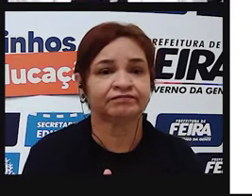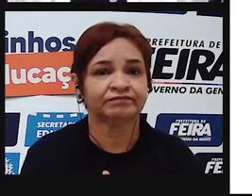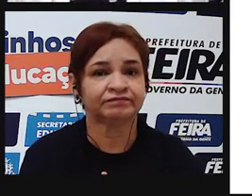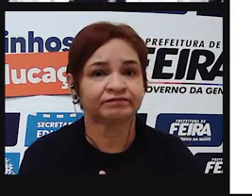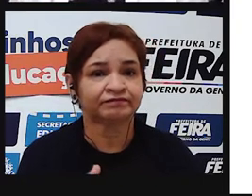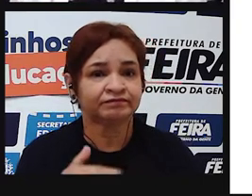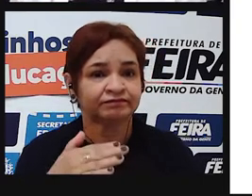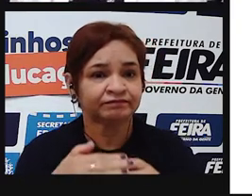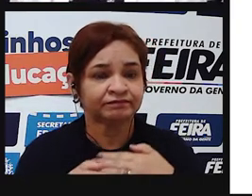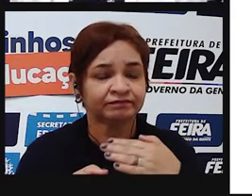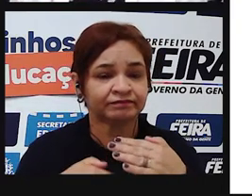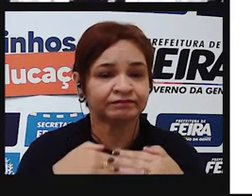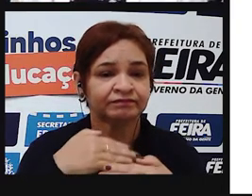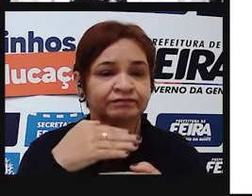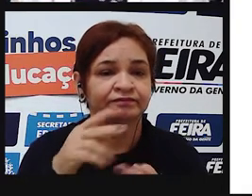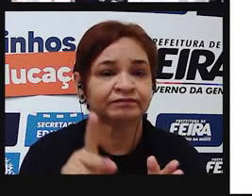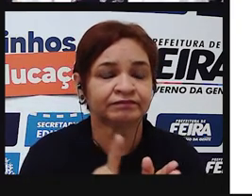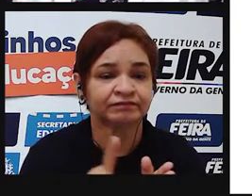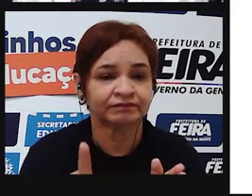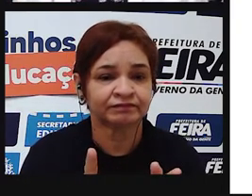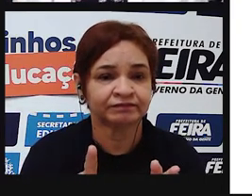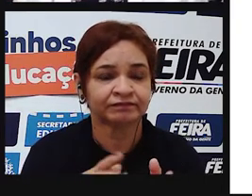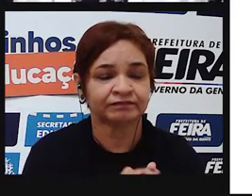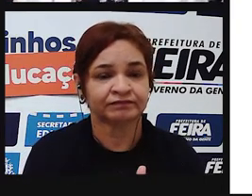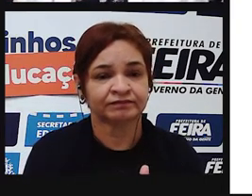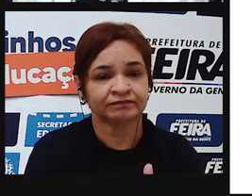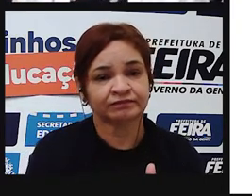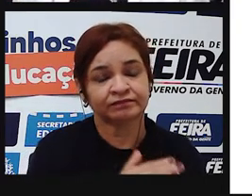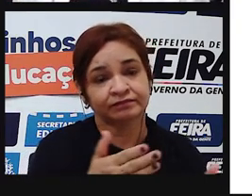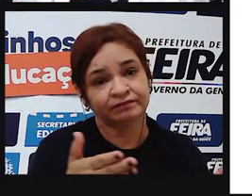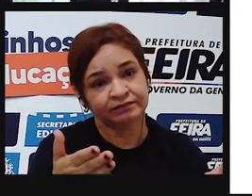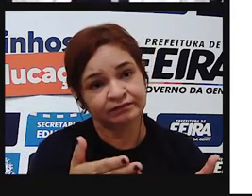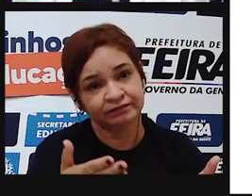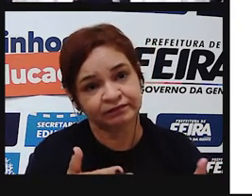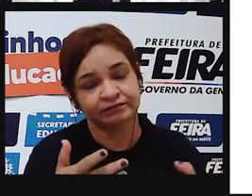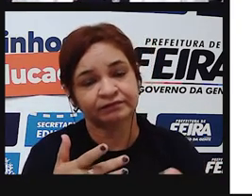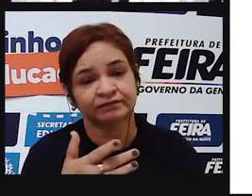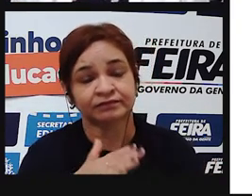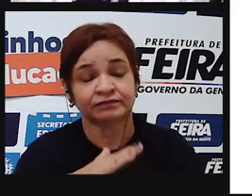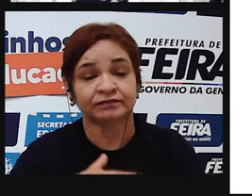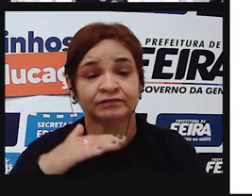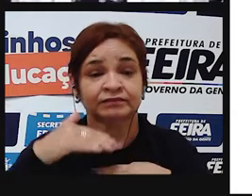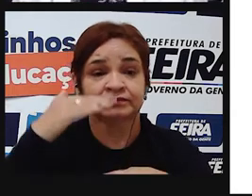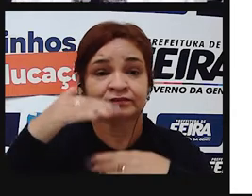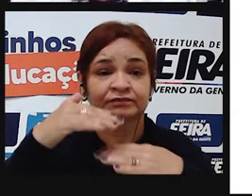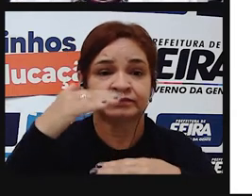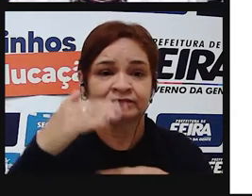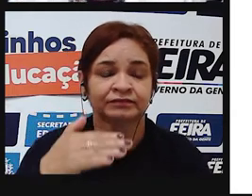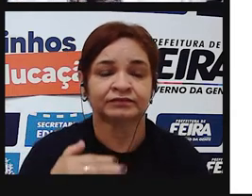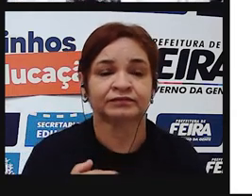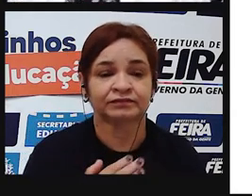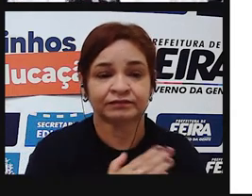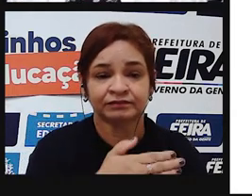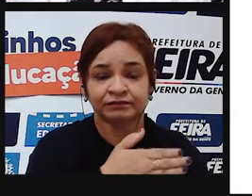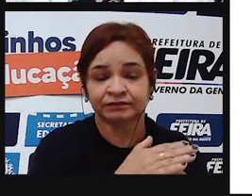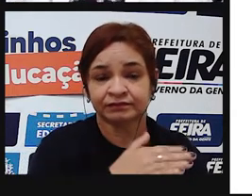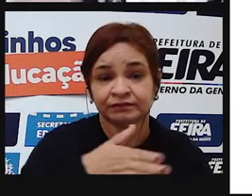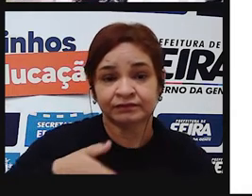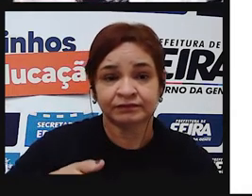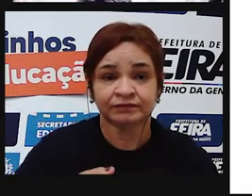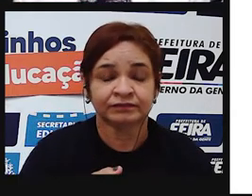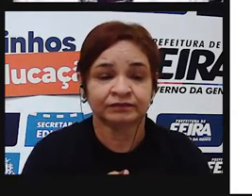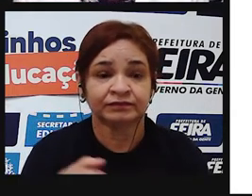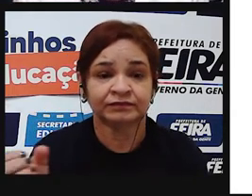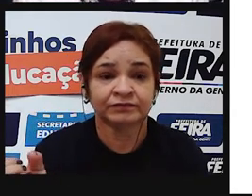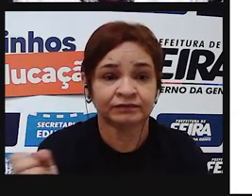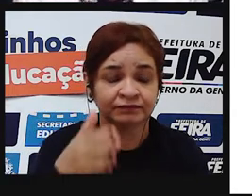nesse projeto de urbanização, né? Mostrando aí a construção das BRs, né? O surgimento